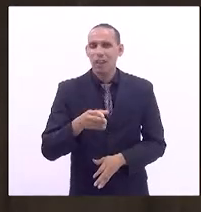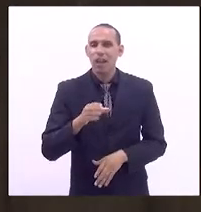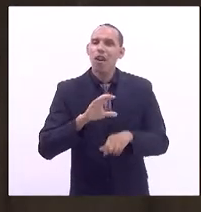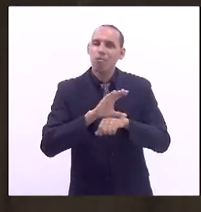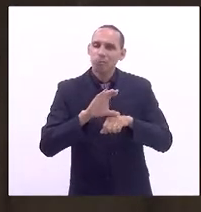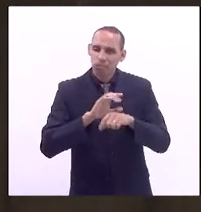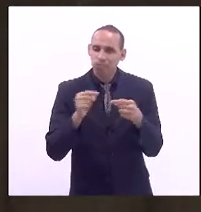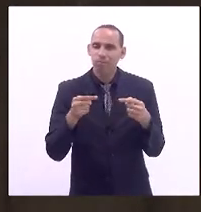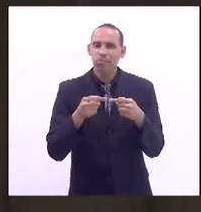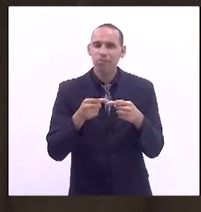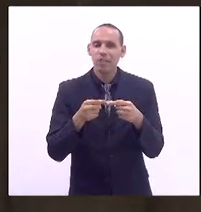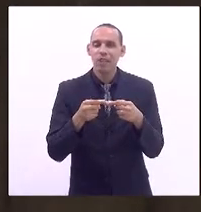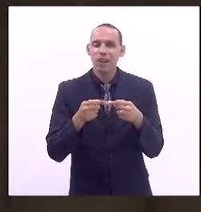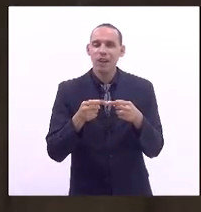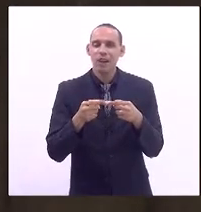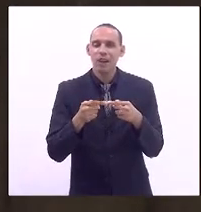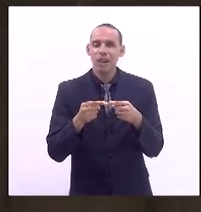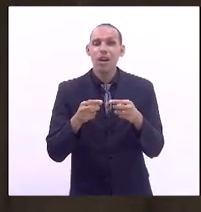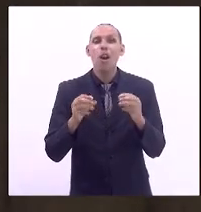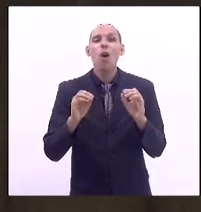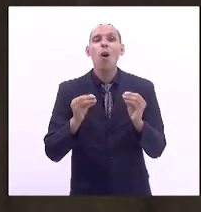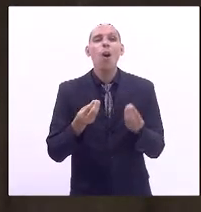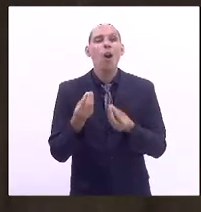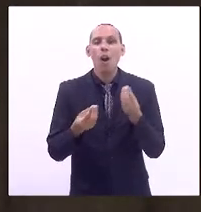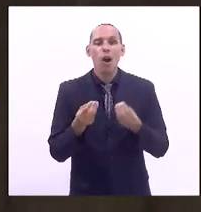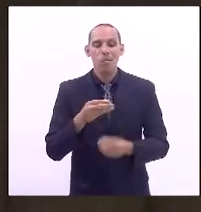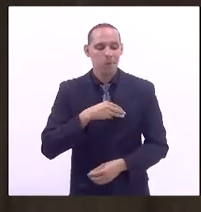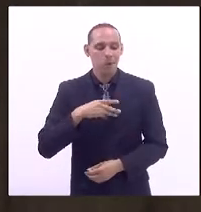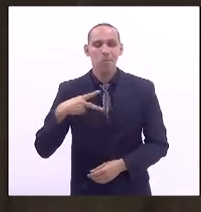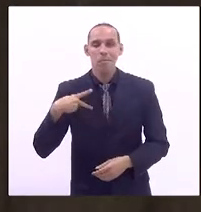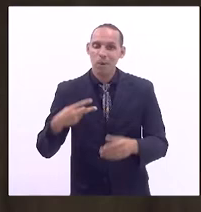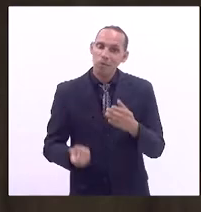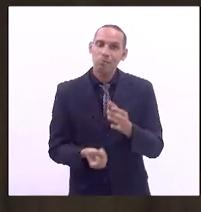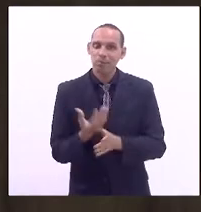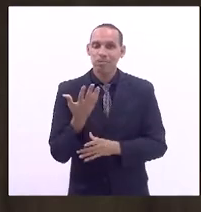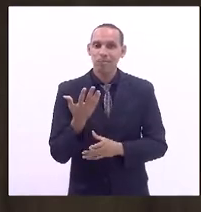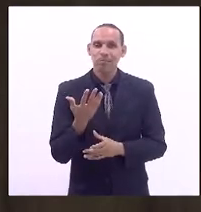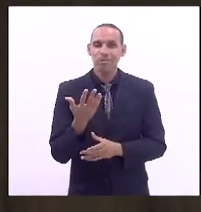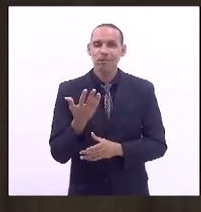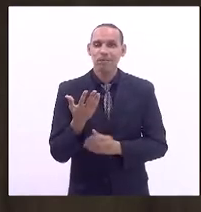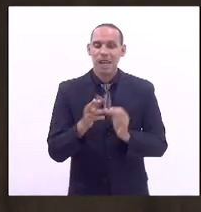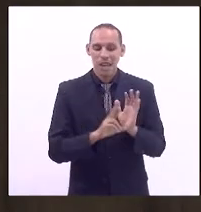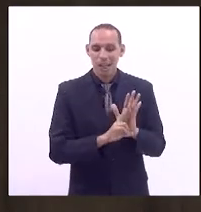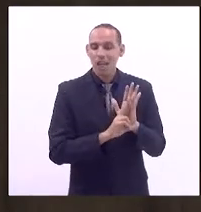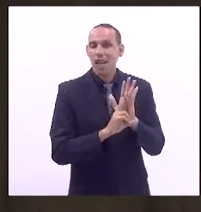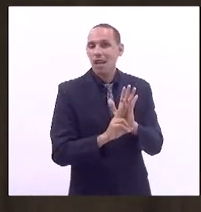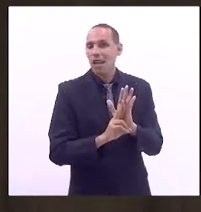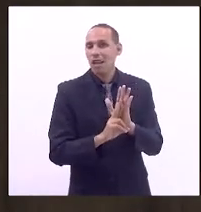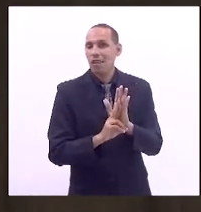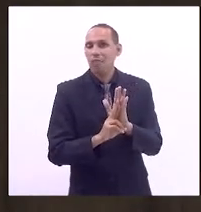inconstitucionalidade produzida pelo Ministério Público do Estado do Rio de Janeiro representação que foi acolhida